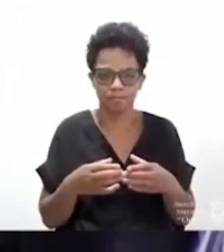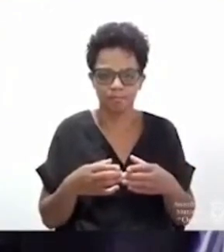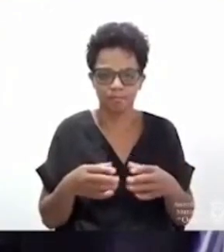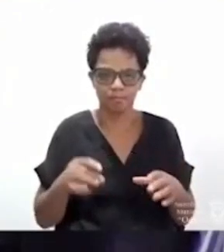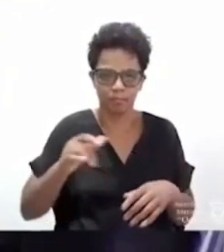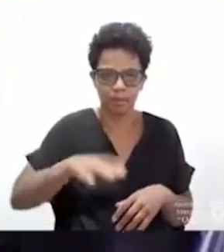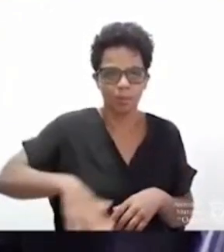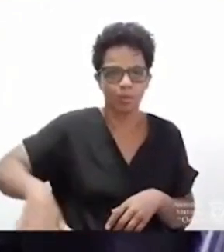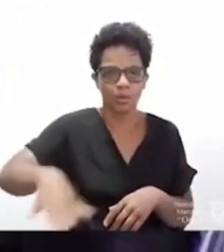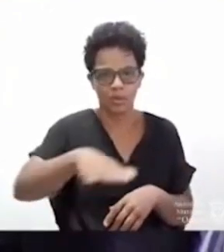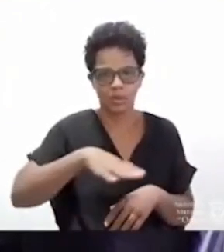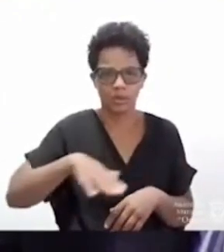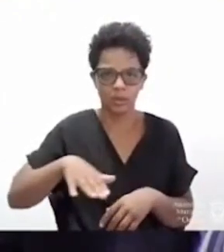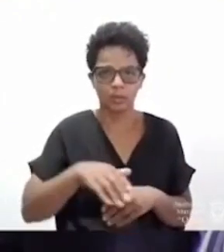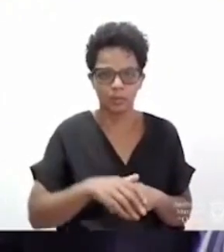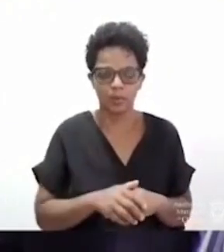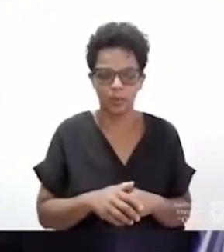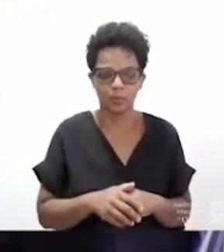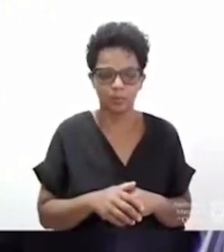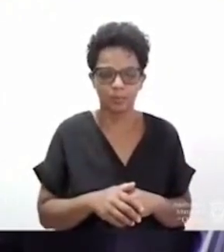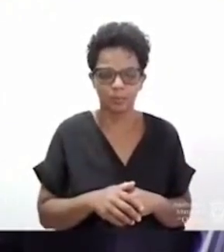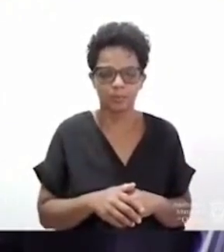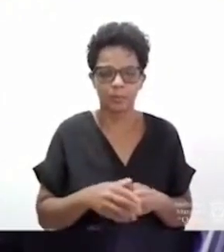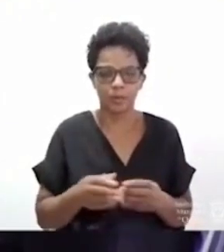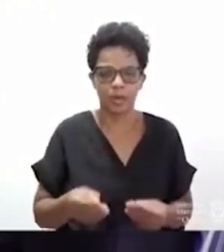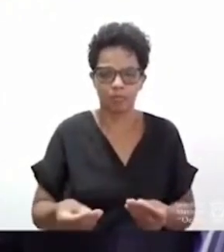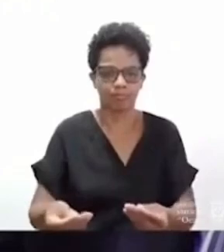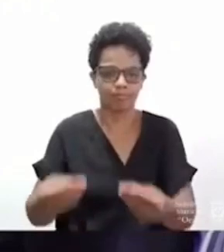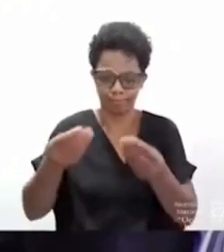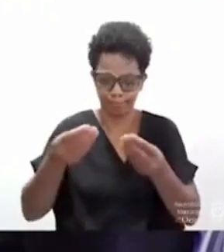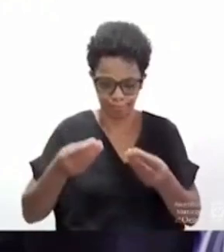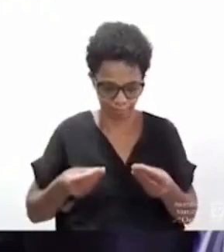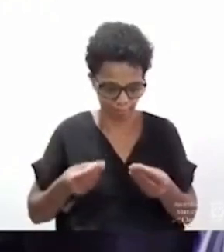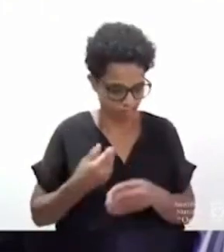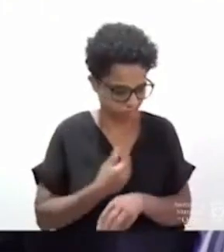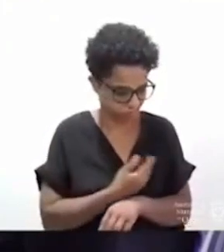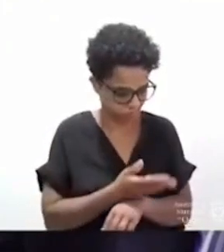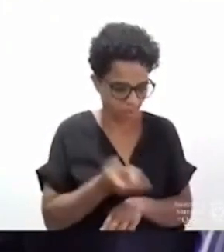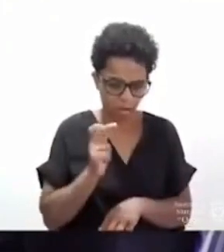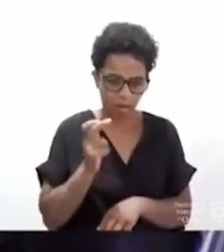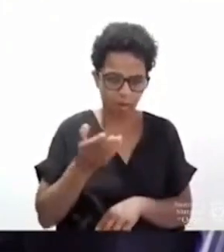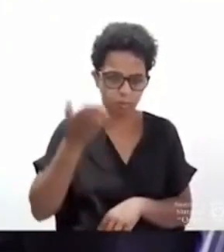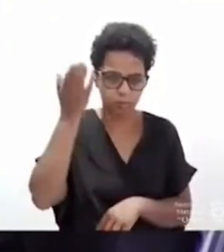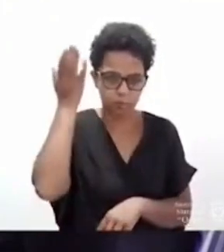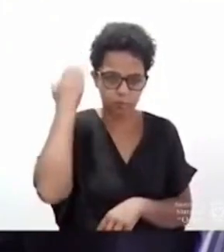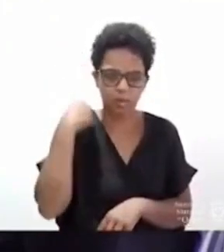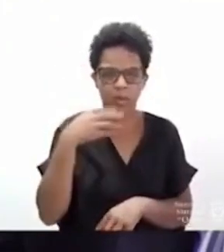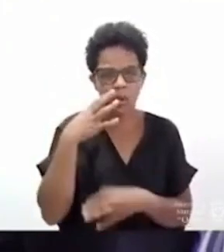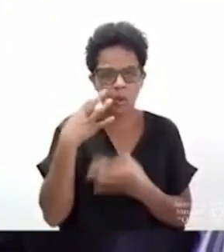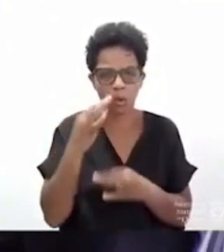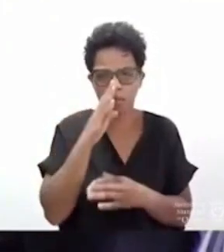município estão a ser apresentadas. Há uns anos atrás era habitual